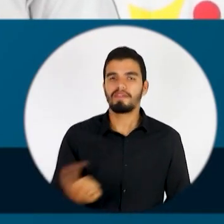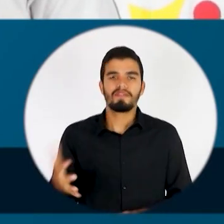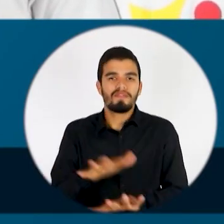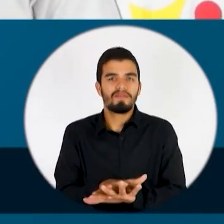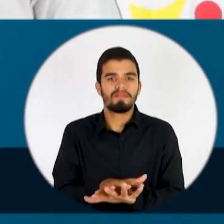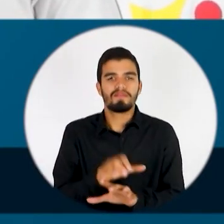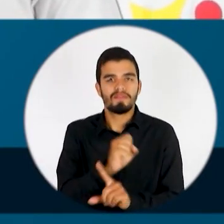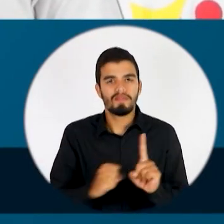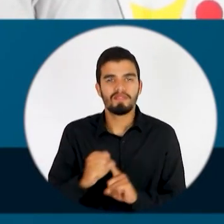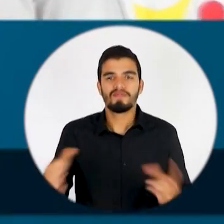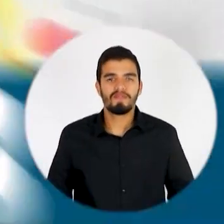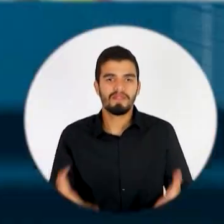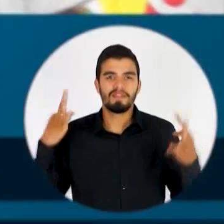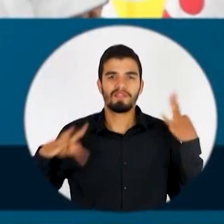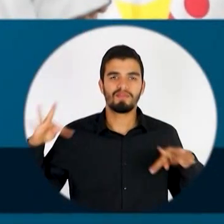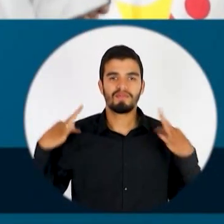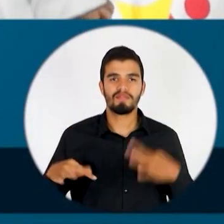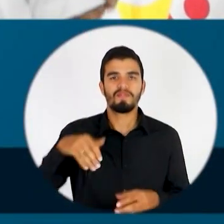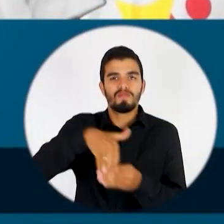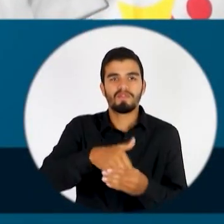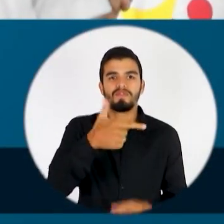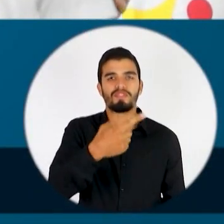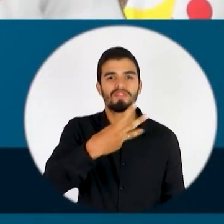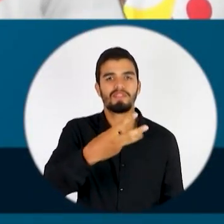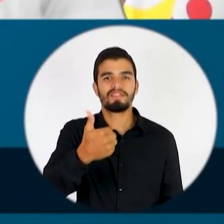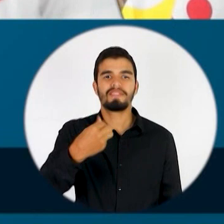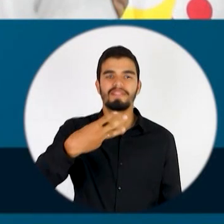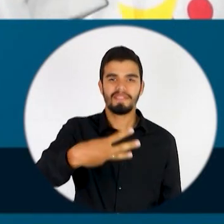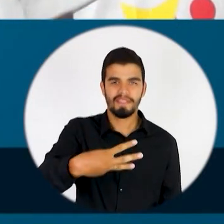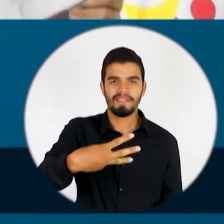inclusão social e o fomento do turismo. Vote